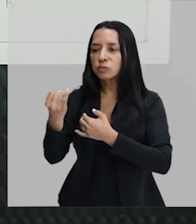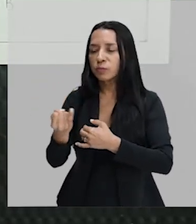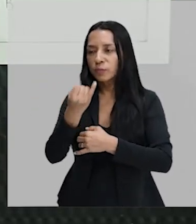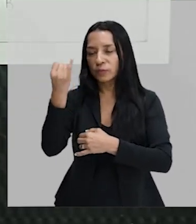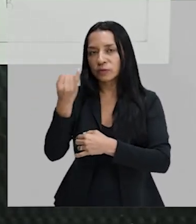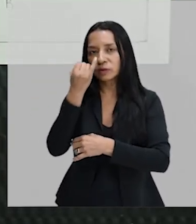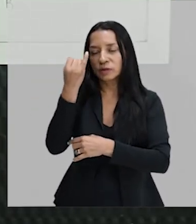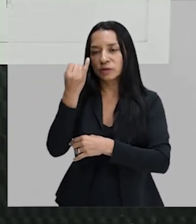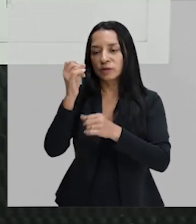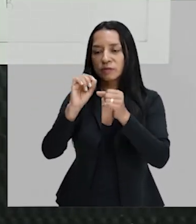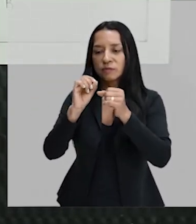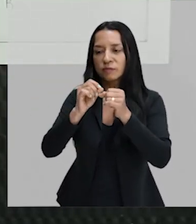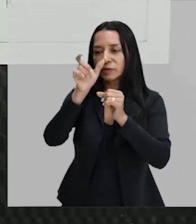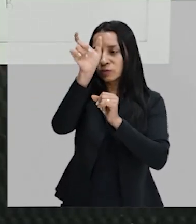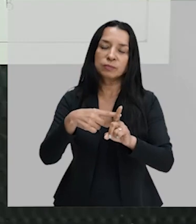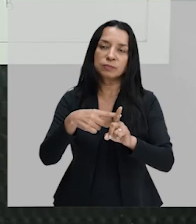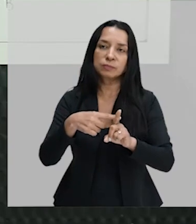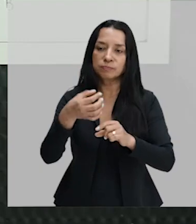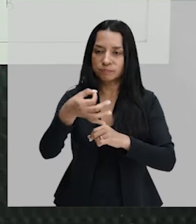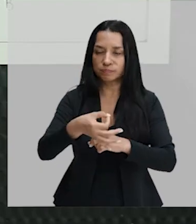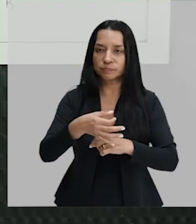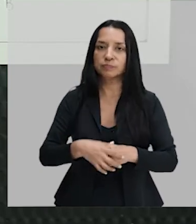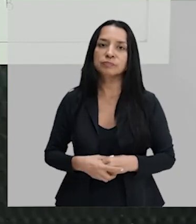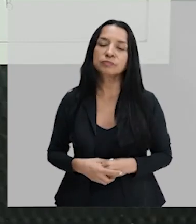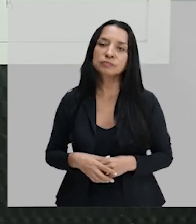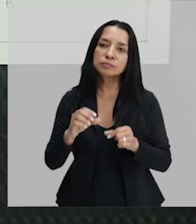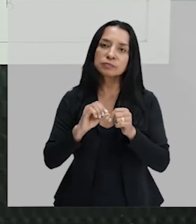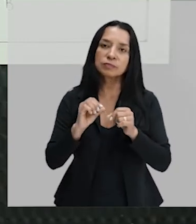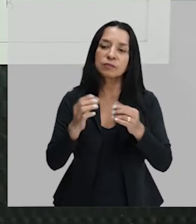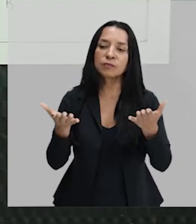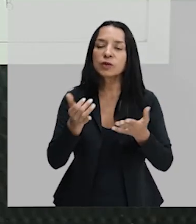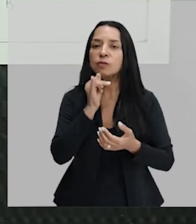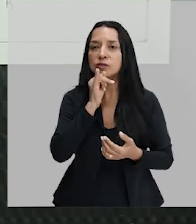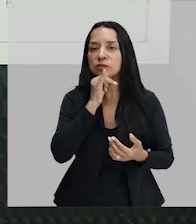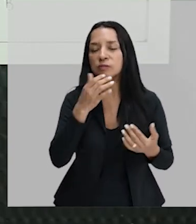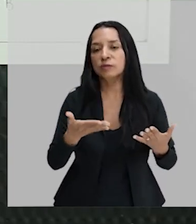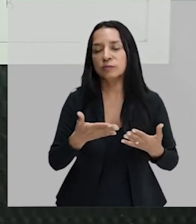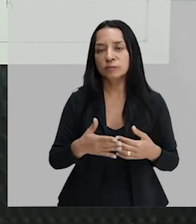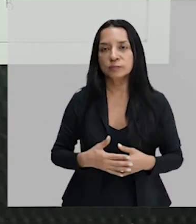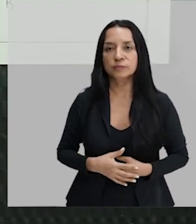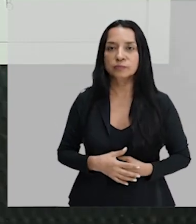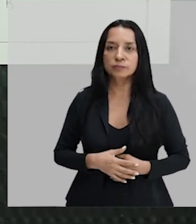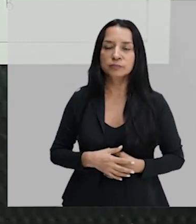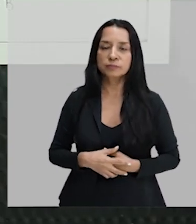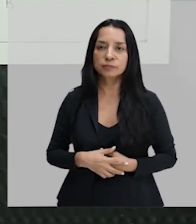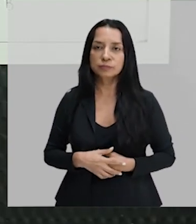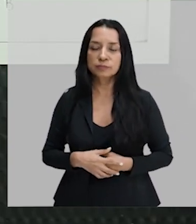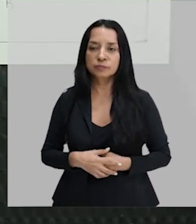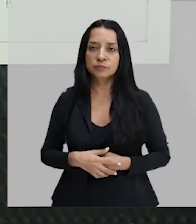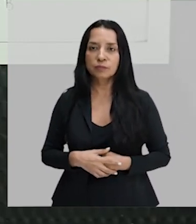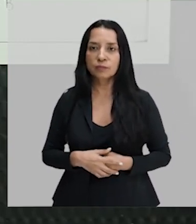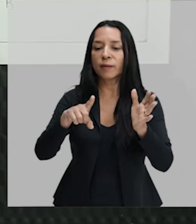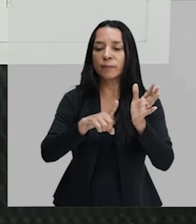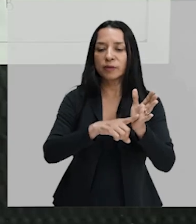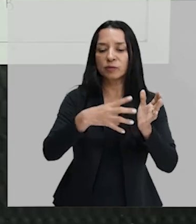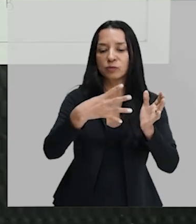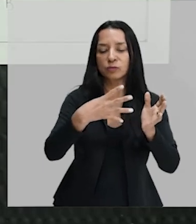ficar menos 3. Aqui de menos 3 fica 3. O 7 vai ficar menos